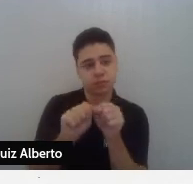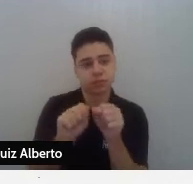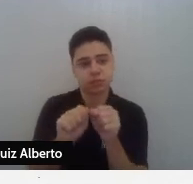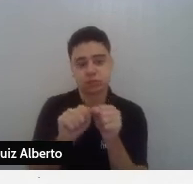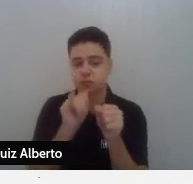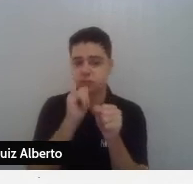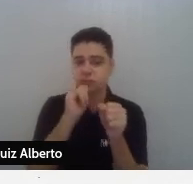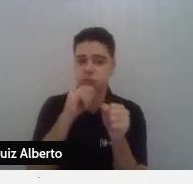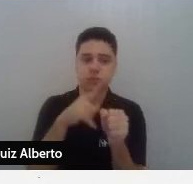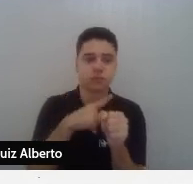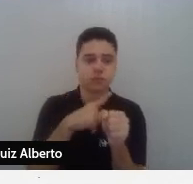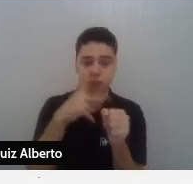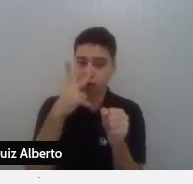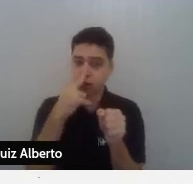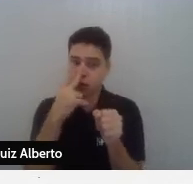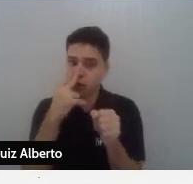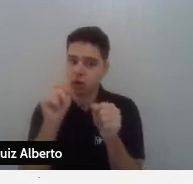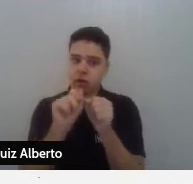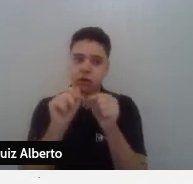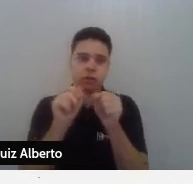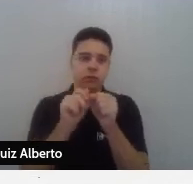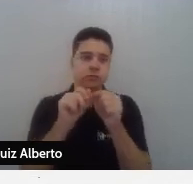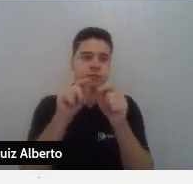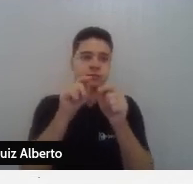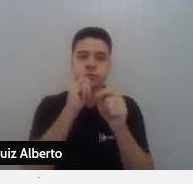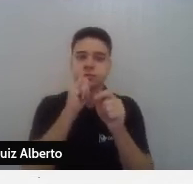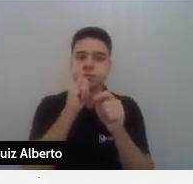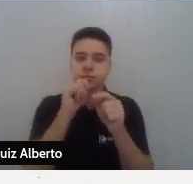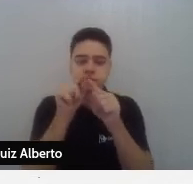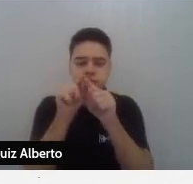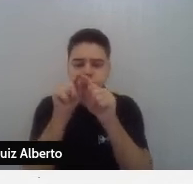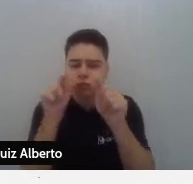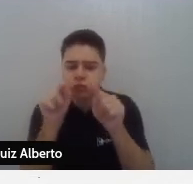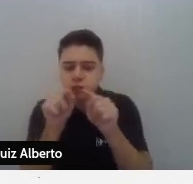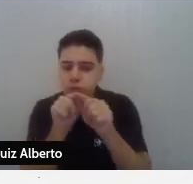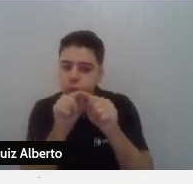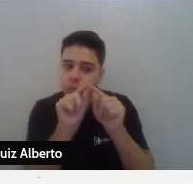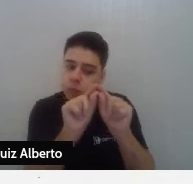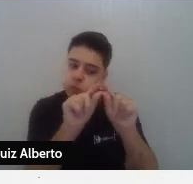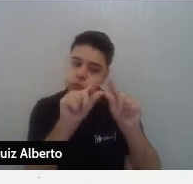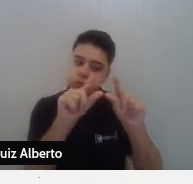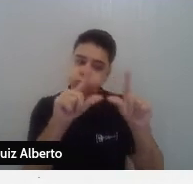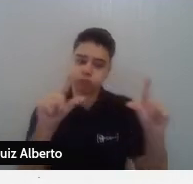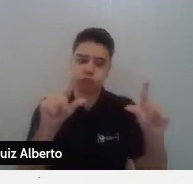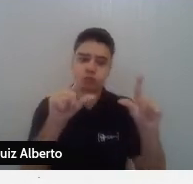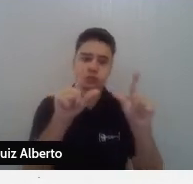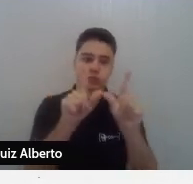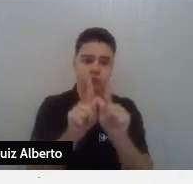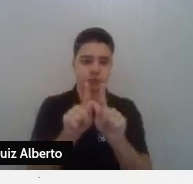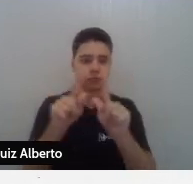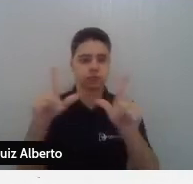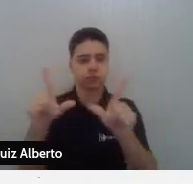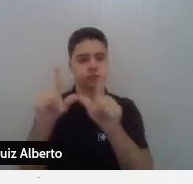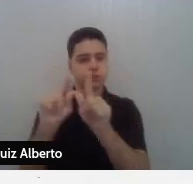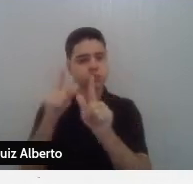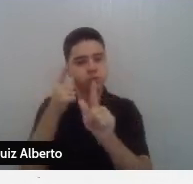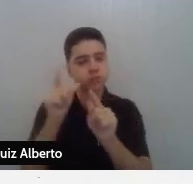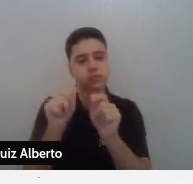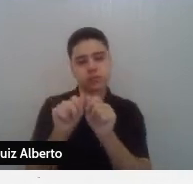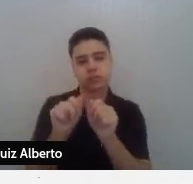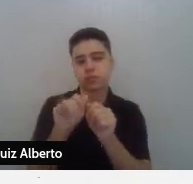ele tem a possibilidade de fazer um pixel, né, um quadradinho maior, um quadradinho menor.